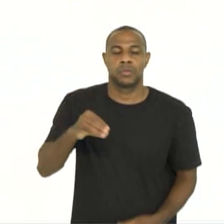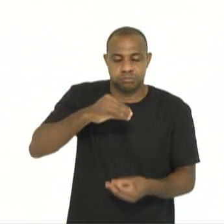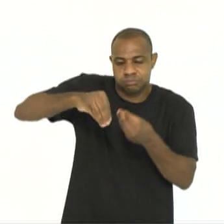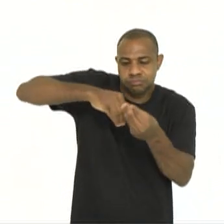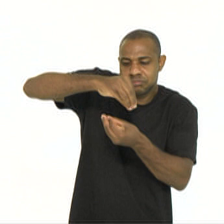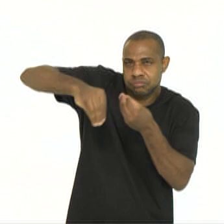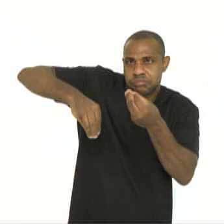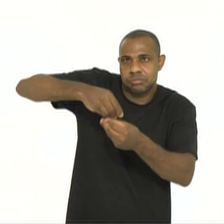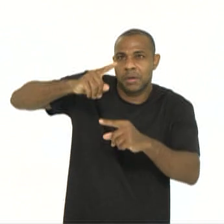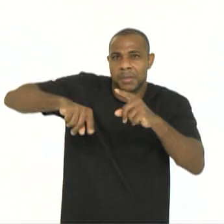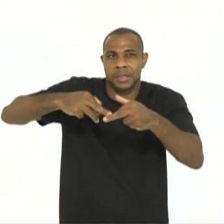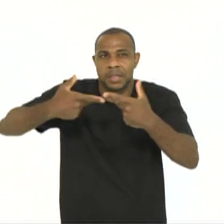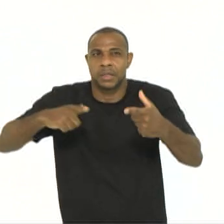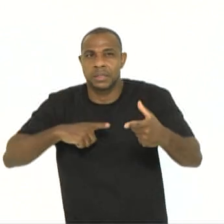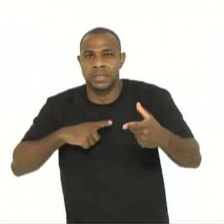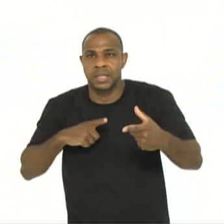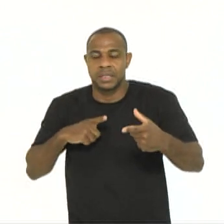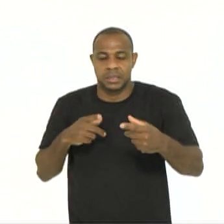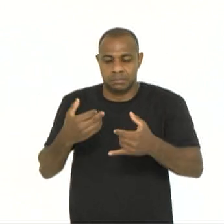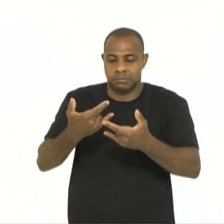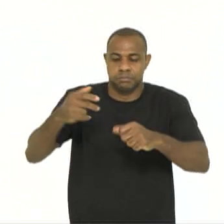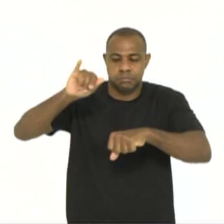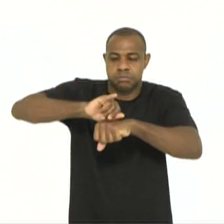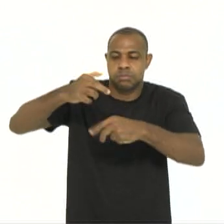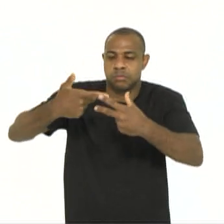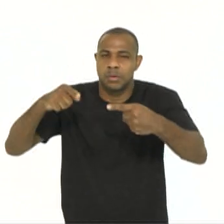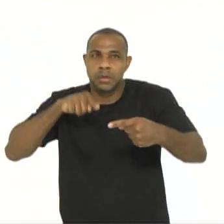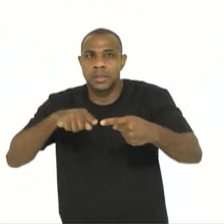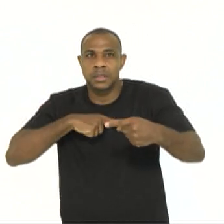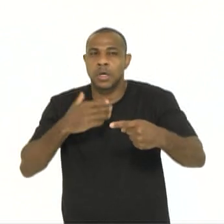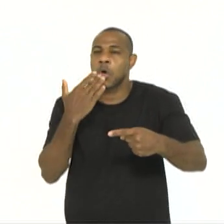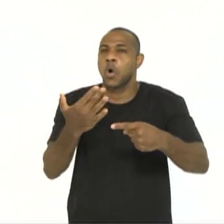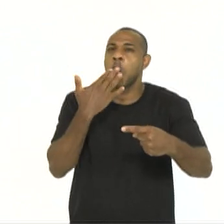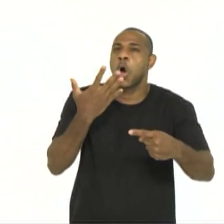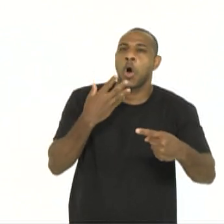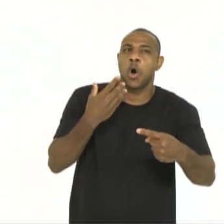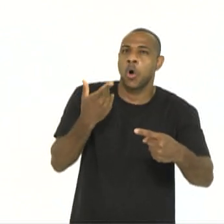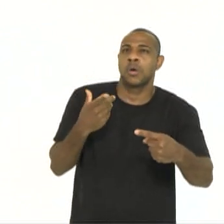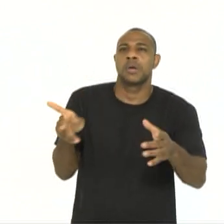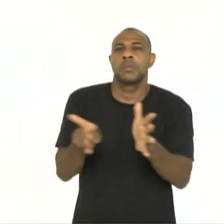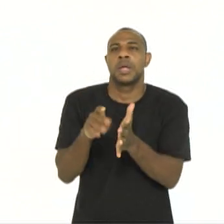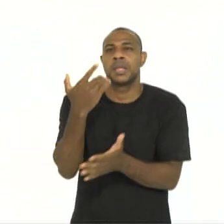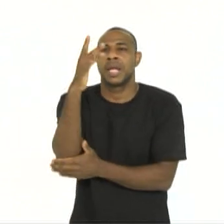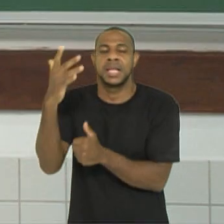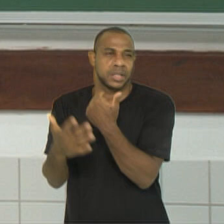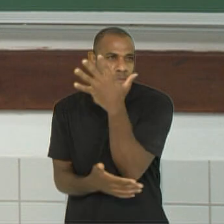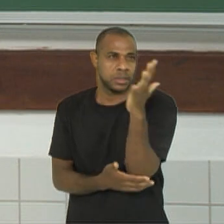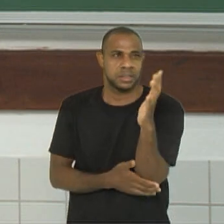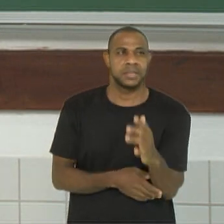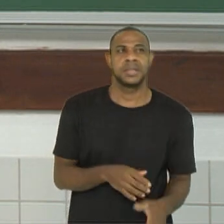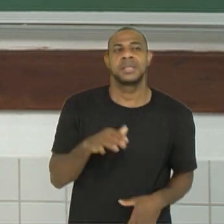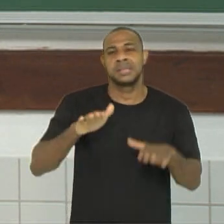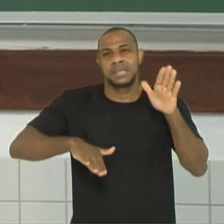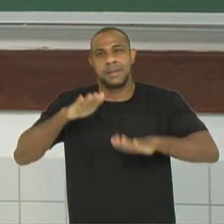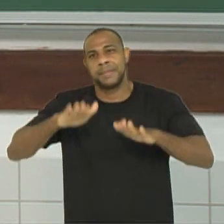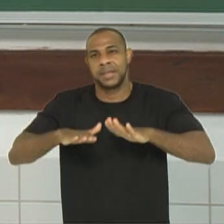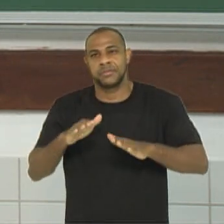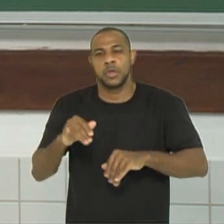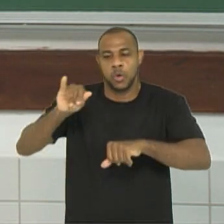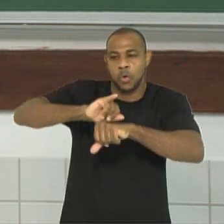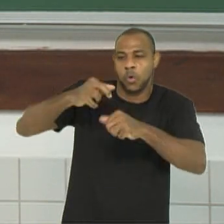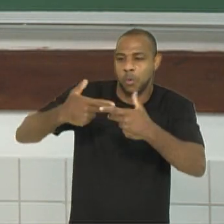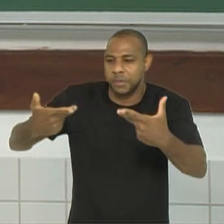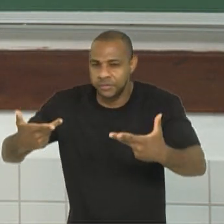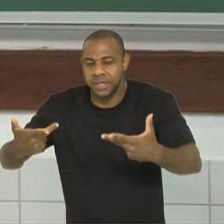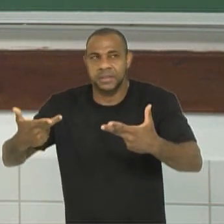material constituinte do objeto e é denominada de cor com a sua natureza química, por exemplo, de acordo com a cor do objeto que você vê,